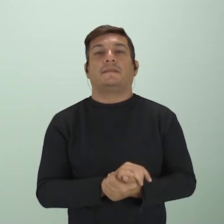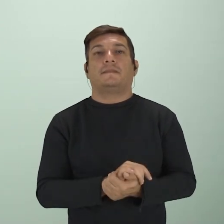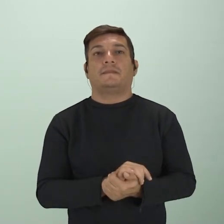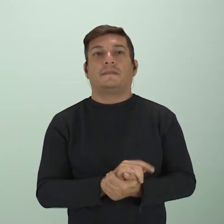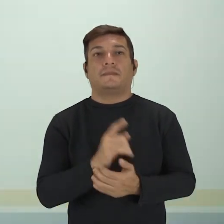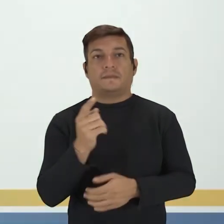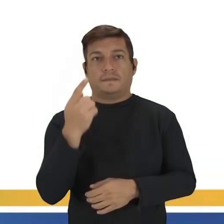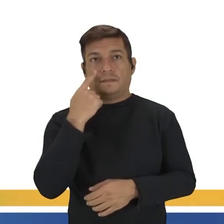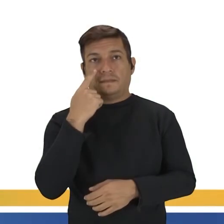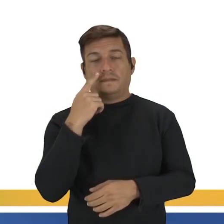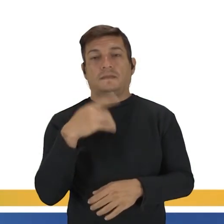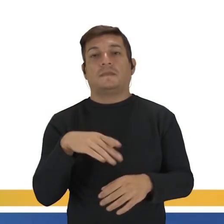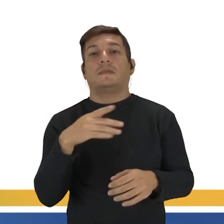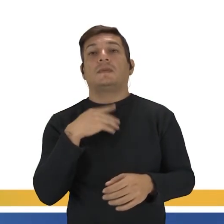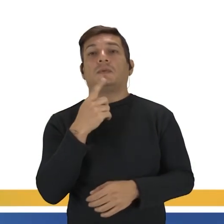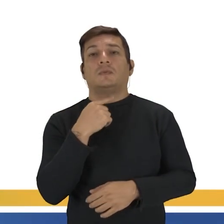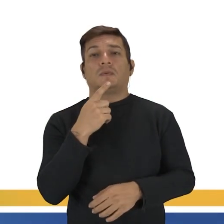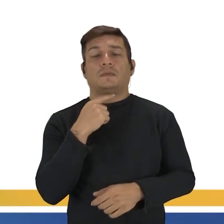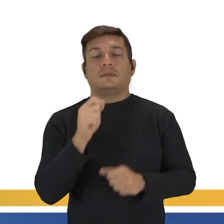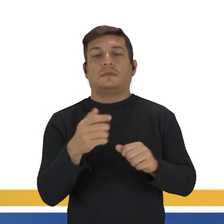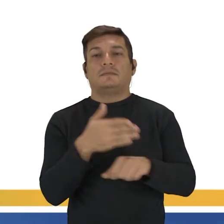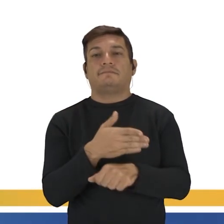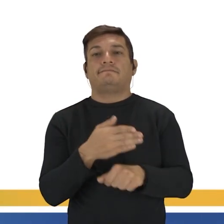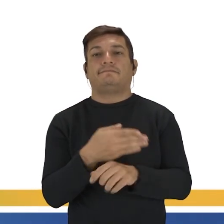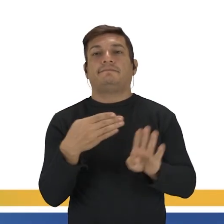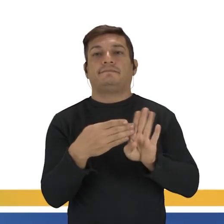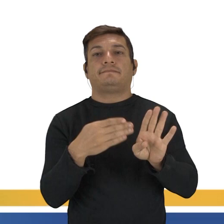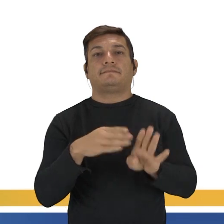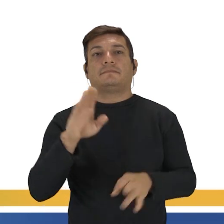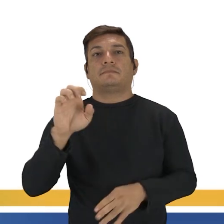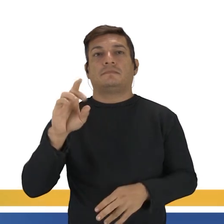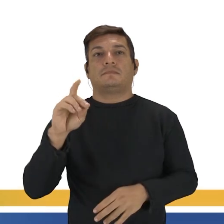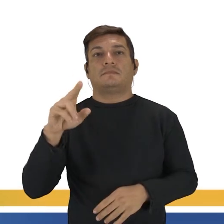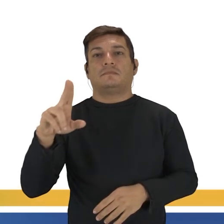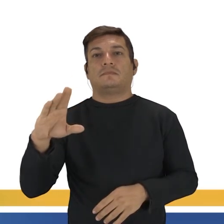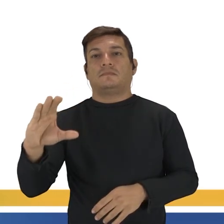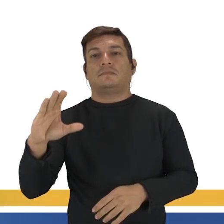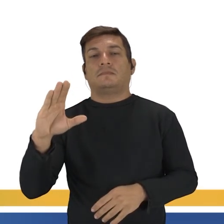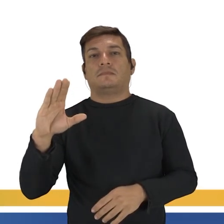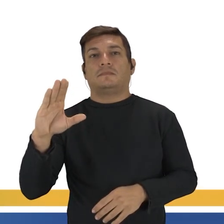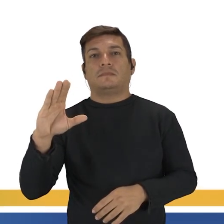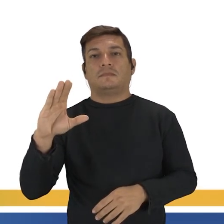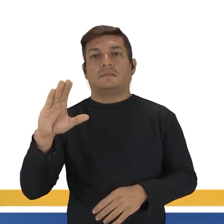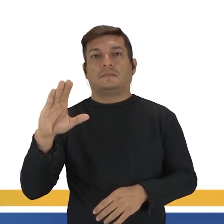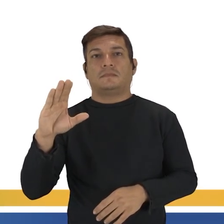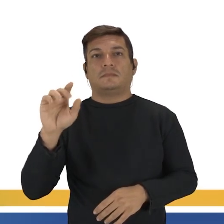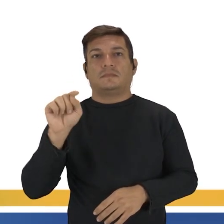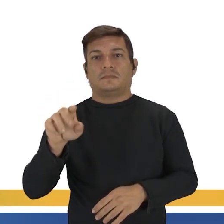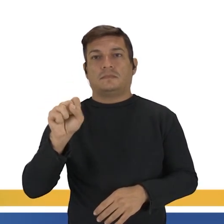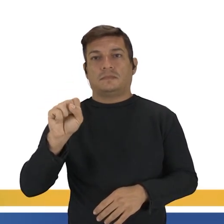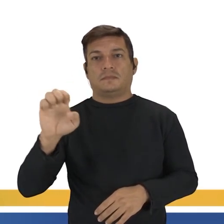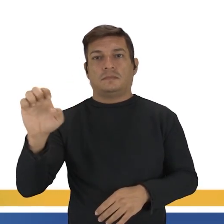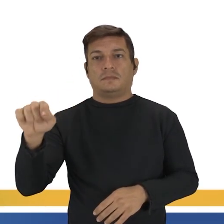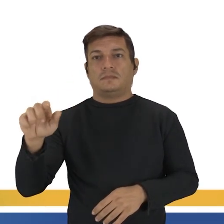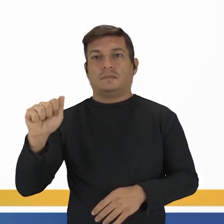vamos lá, caso vocês tenham alguma dúvida, acessem aí o portal Eduque na plataforma